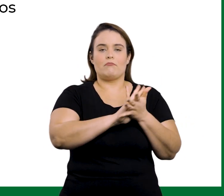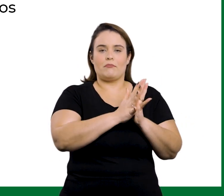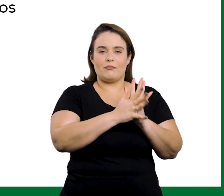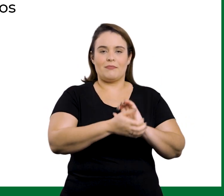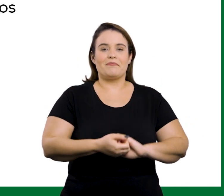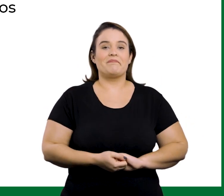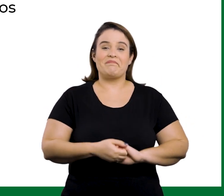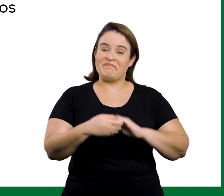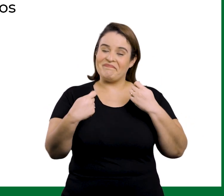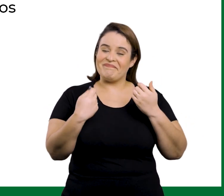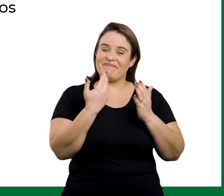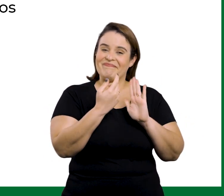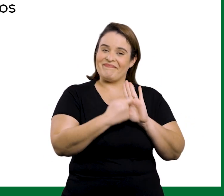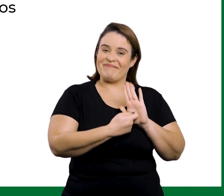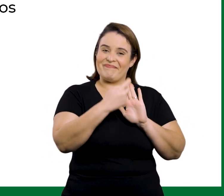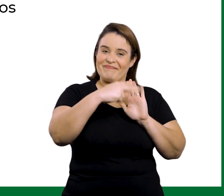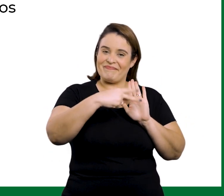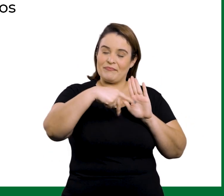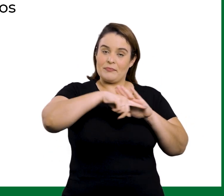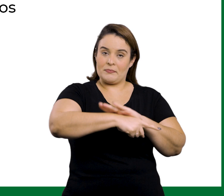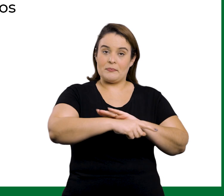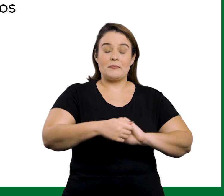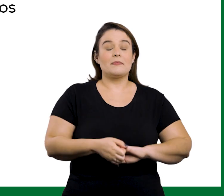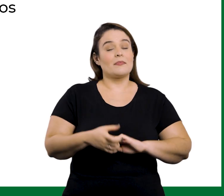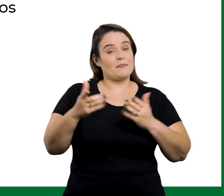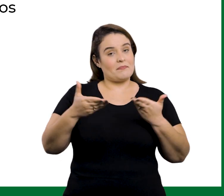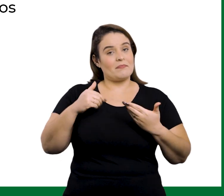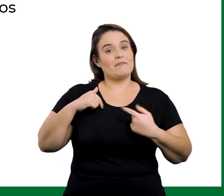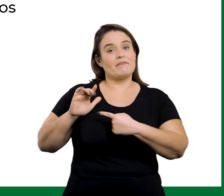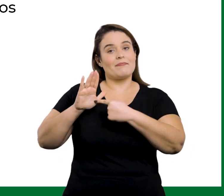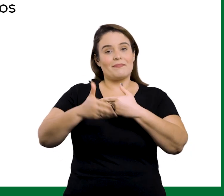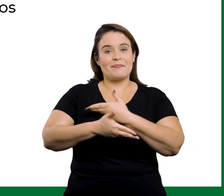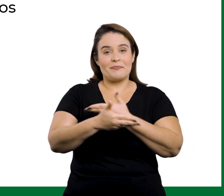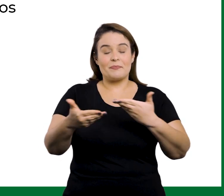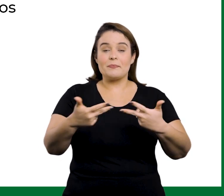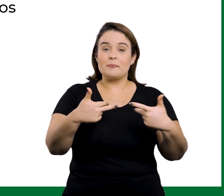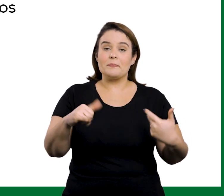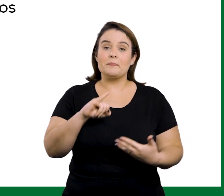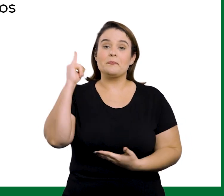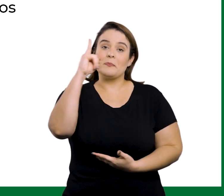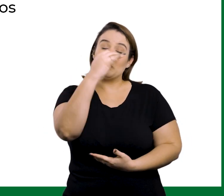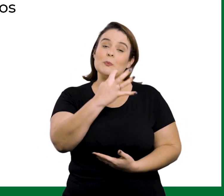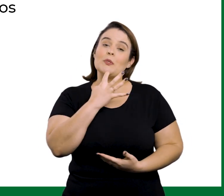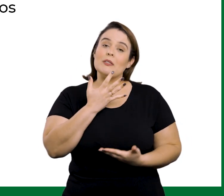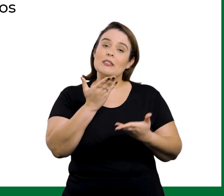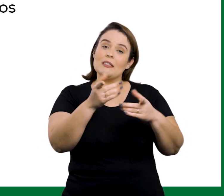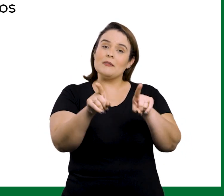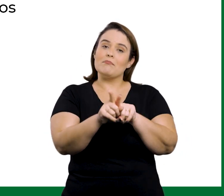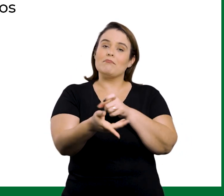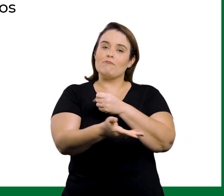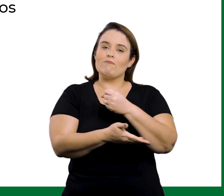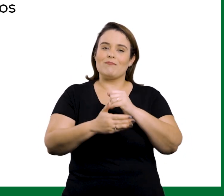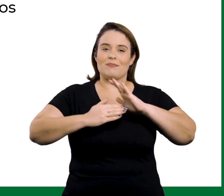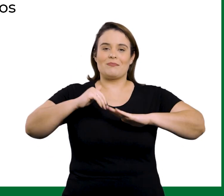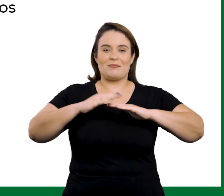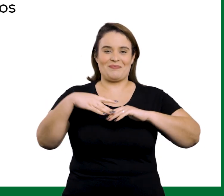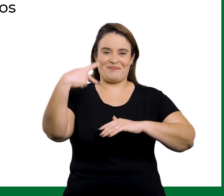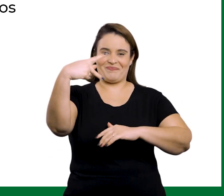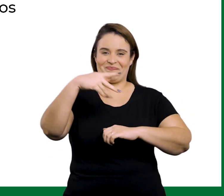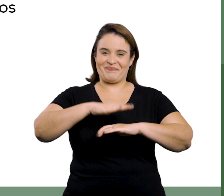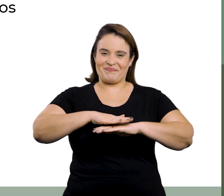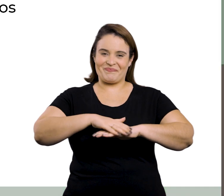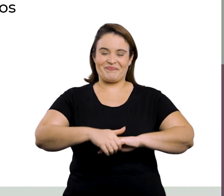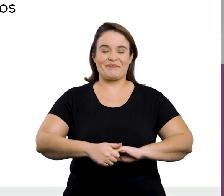íntegra para se aprofundar. Trazemos abaixo elementos importantes de sua reflexão, para seu conhecimento e para dar base para